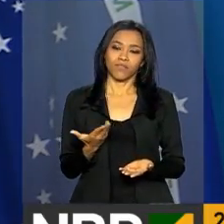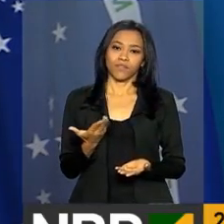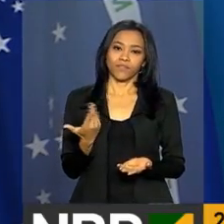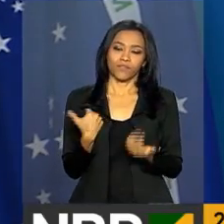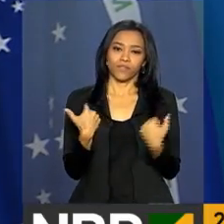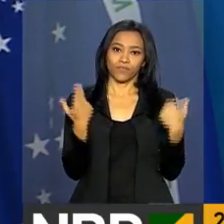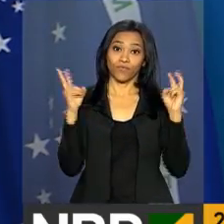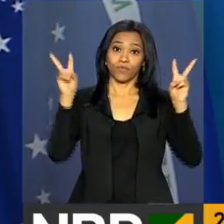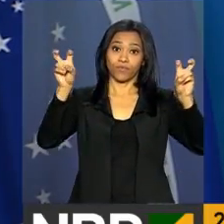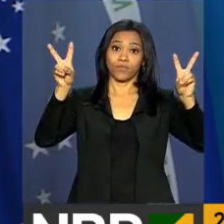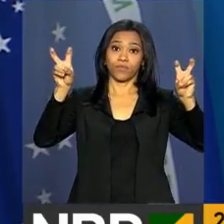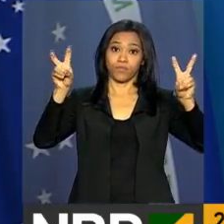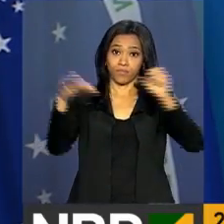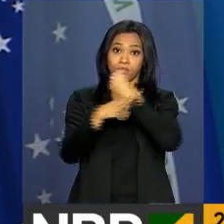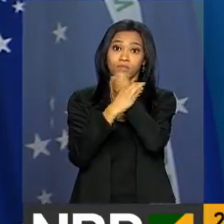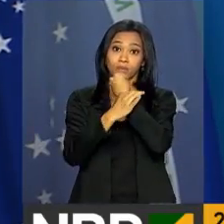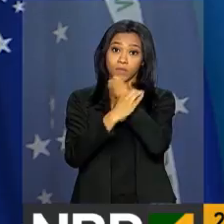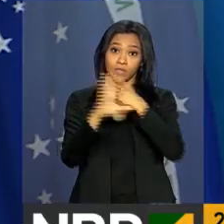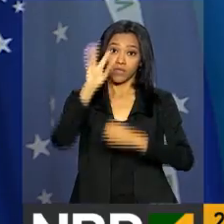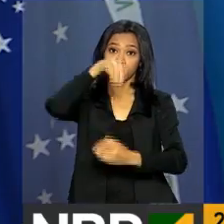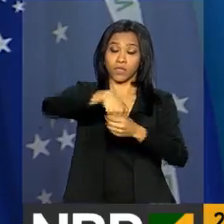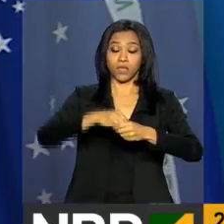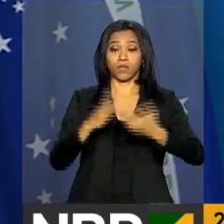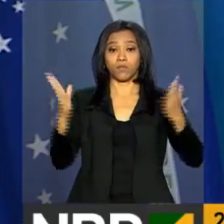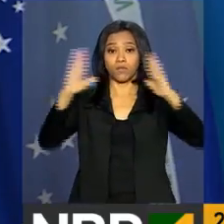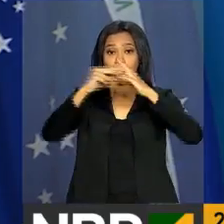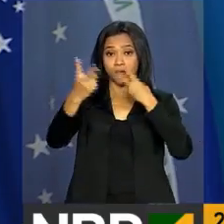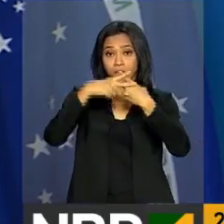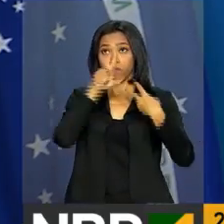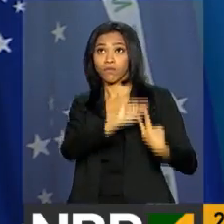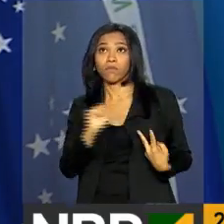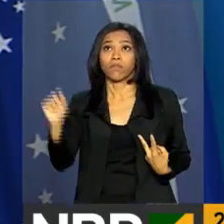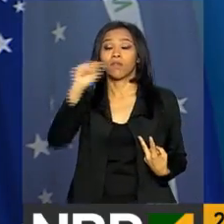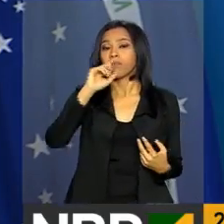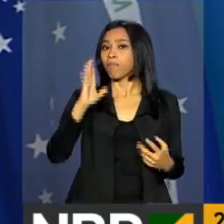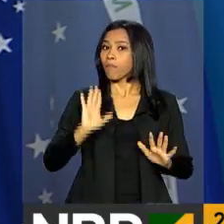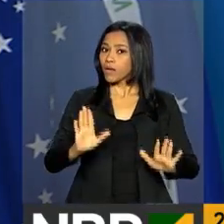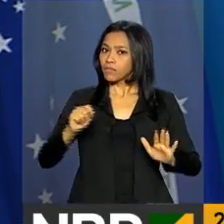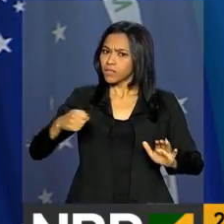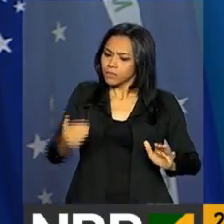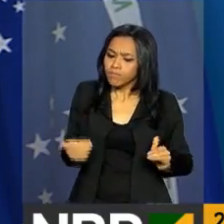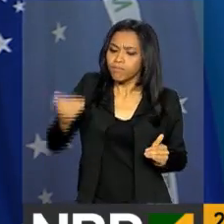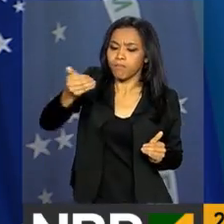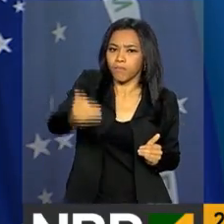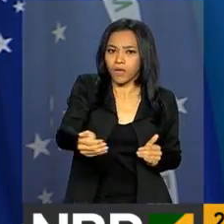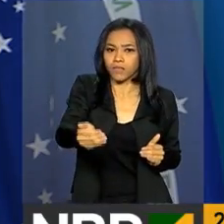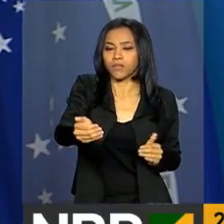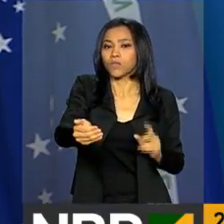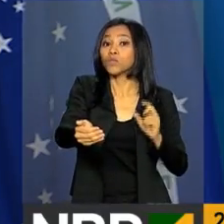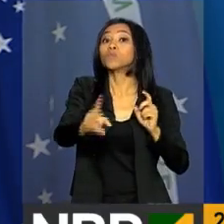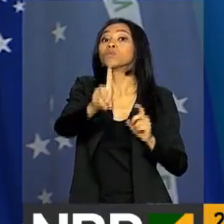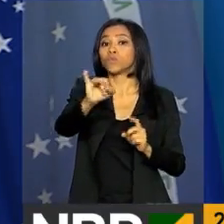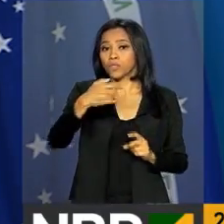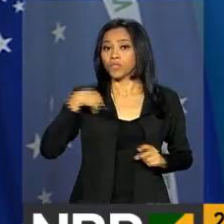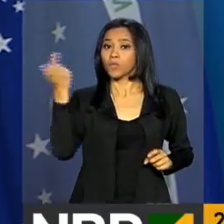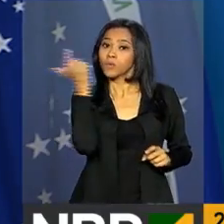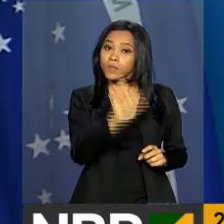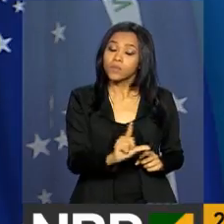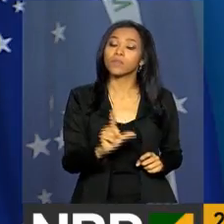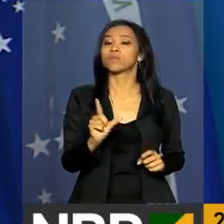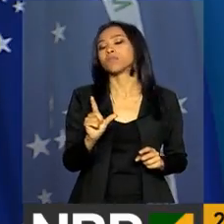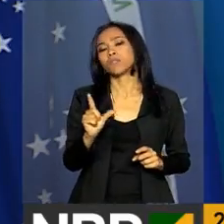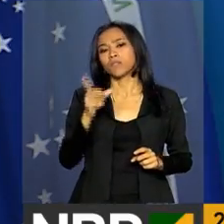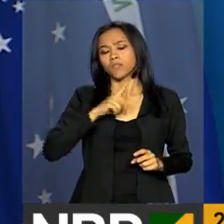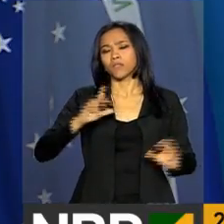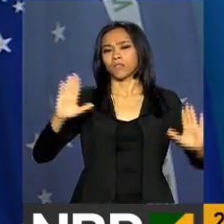pública nas preocupações federais mas precisamos dar o passo seguinte e veja bem no dia que nós conseguirmos efetivamente em